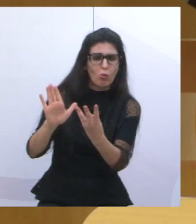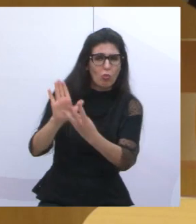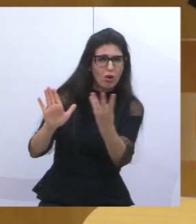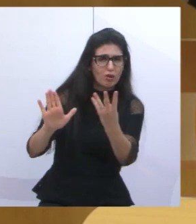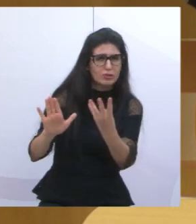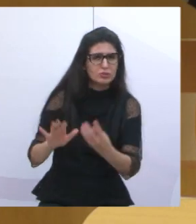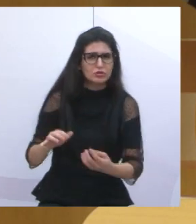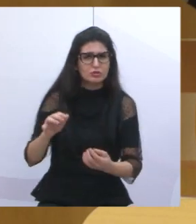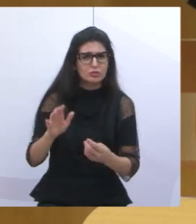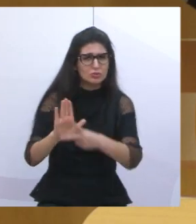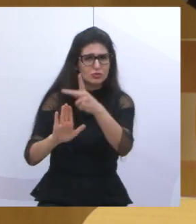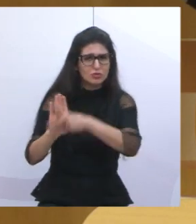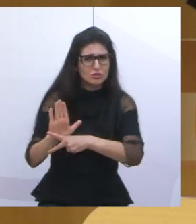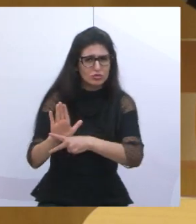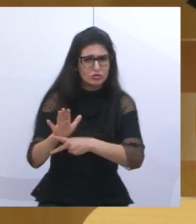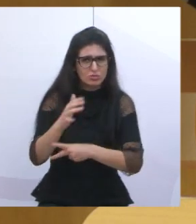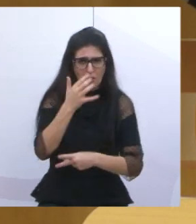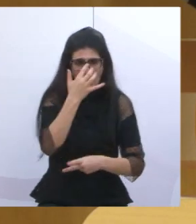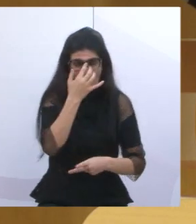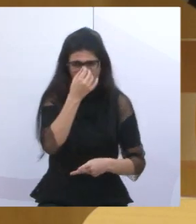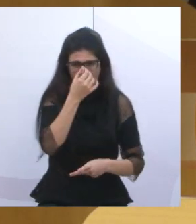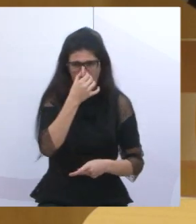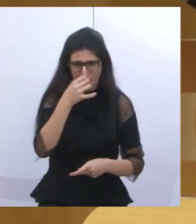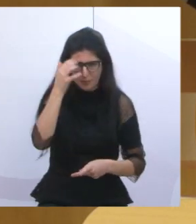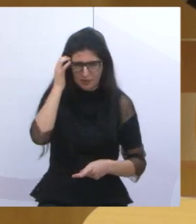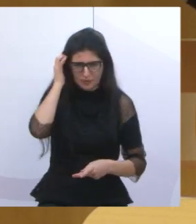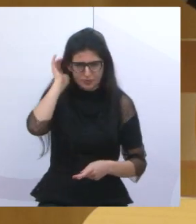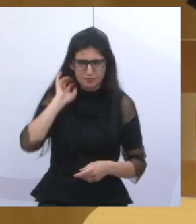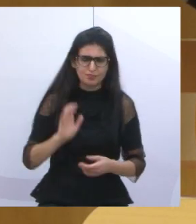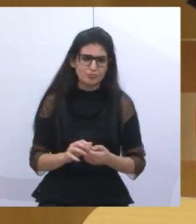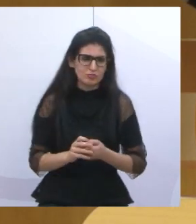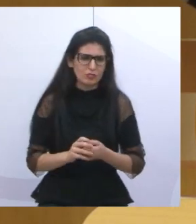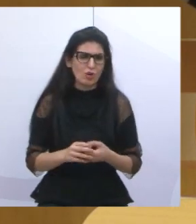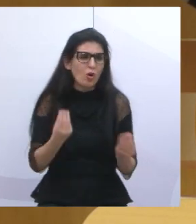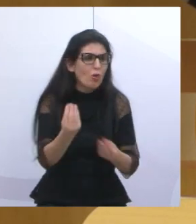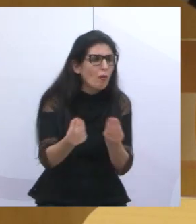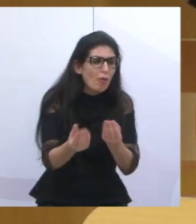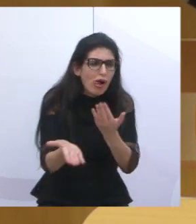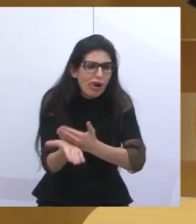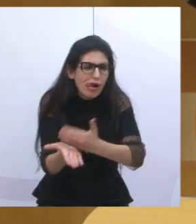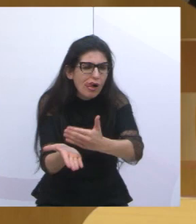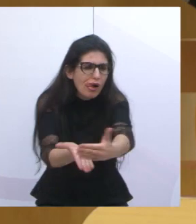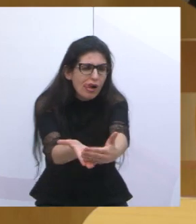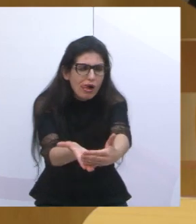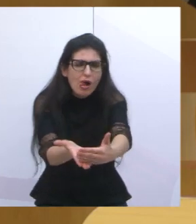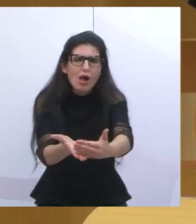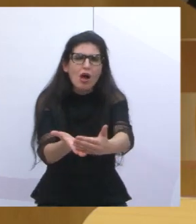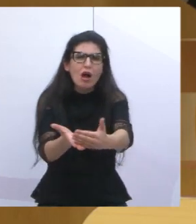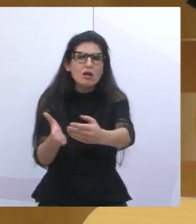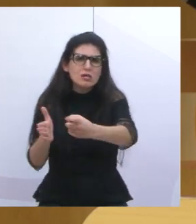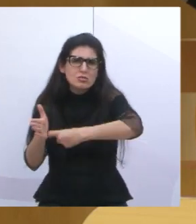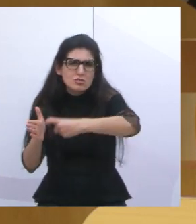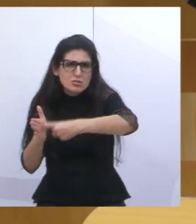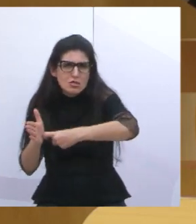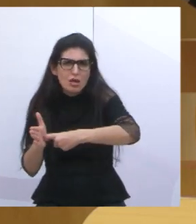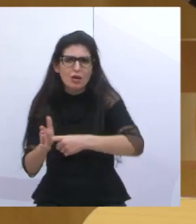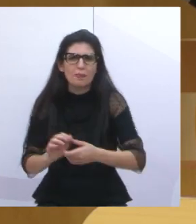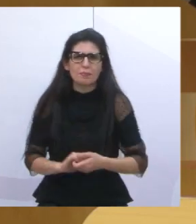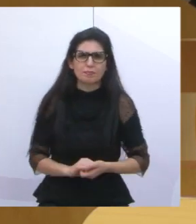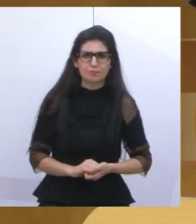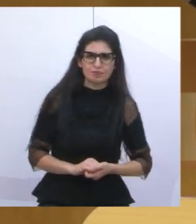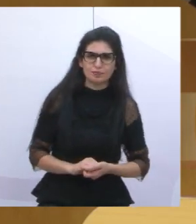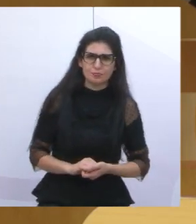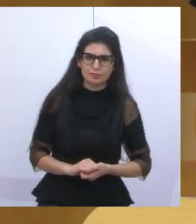é a utilização de meios alternativos de cobrança de créditos, podendo inclusive, independentemente da